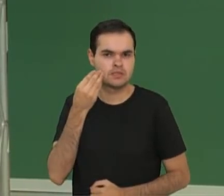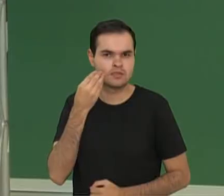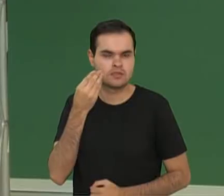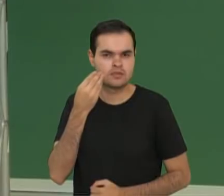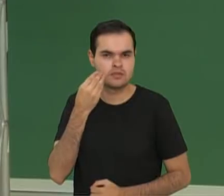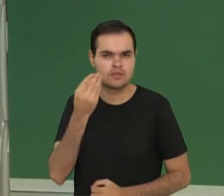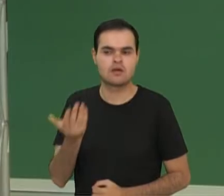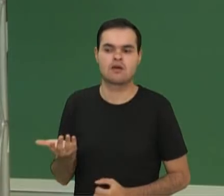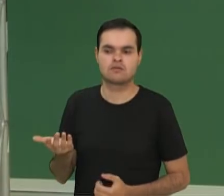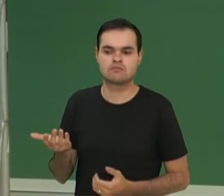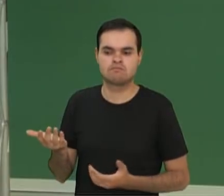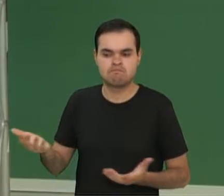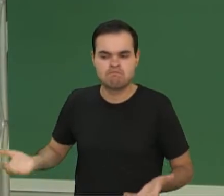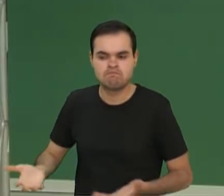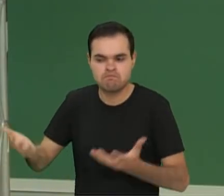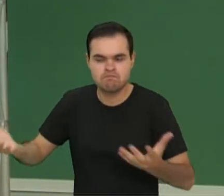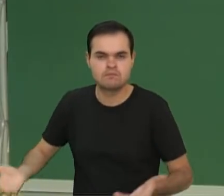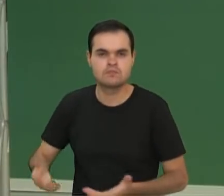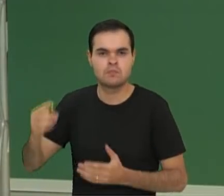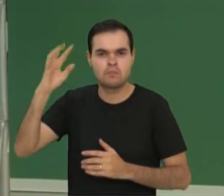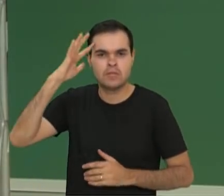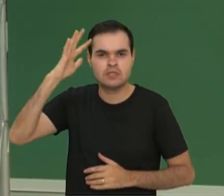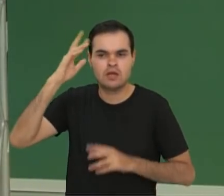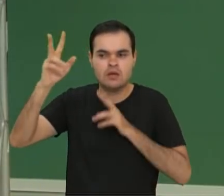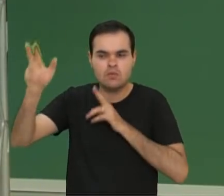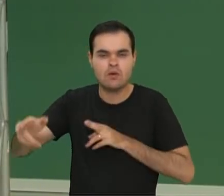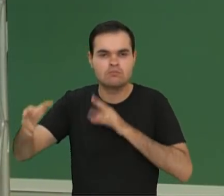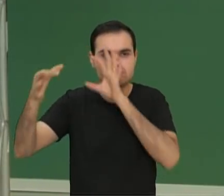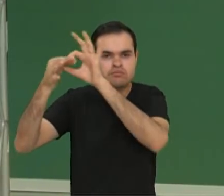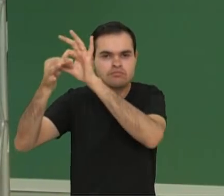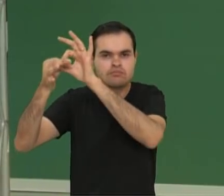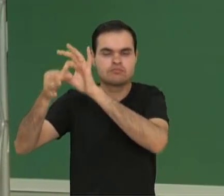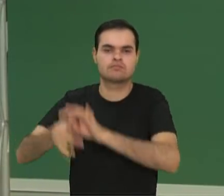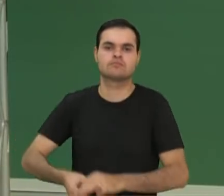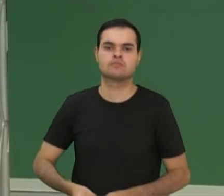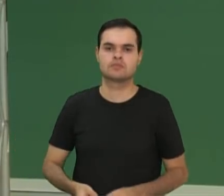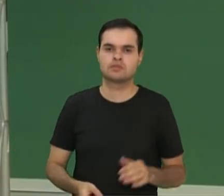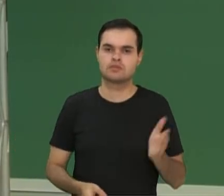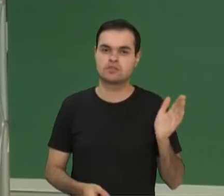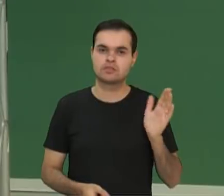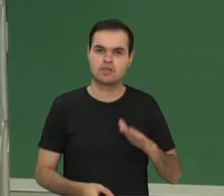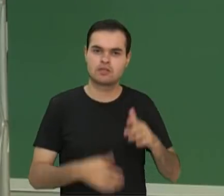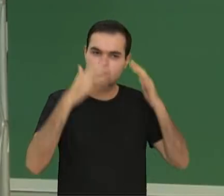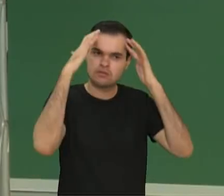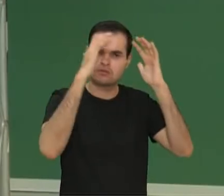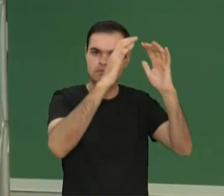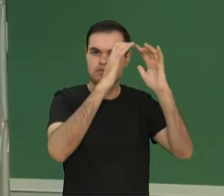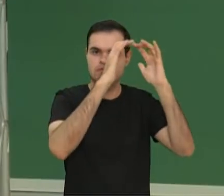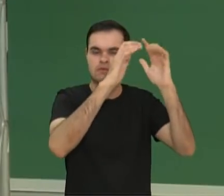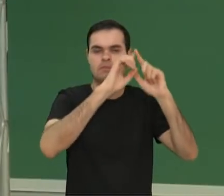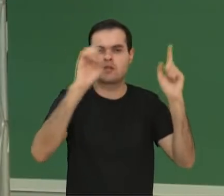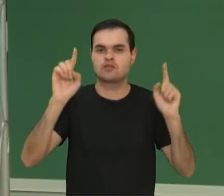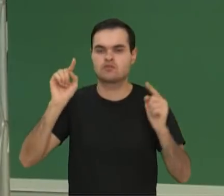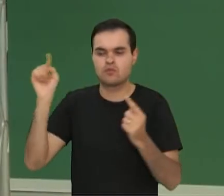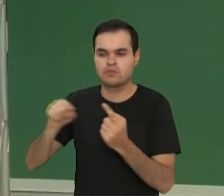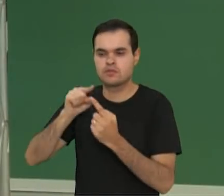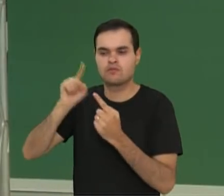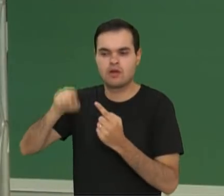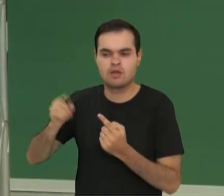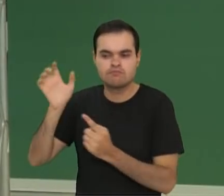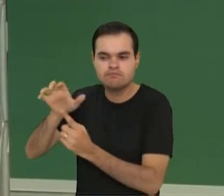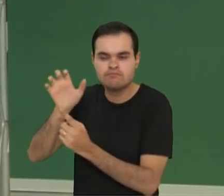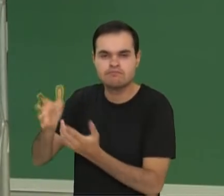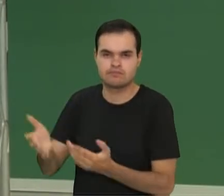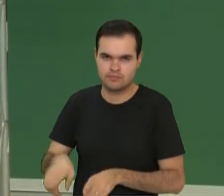o leitor a pensar como ele. Ele traz a reflexão, mas o objetivo também é persuadir,